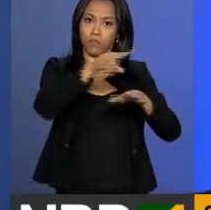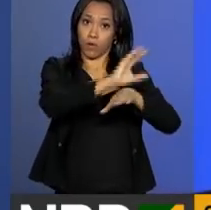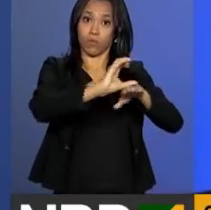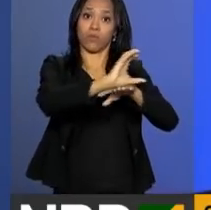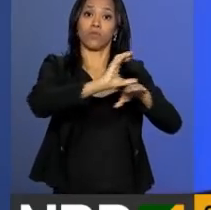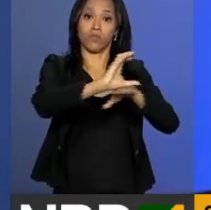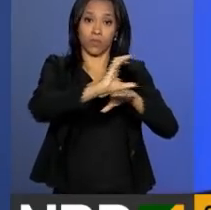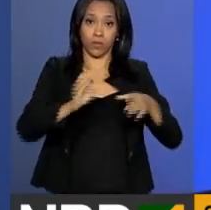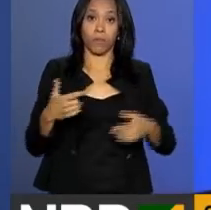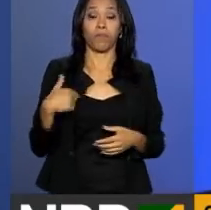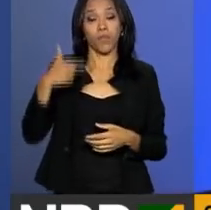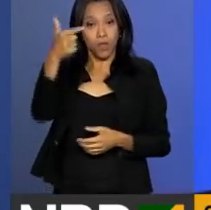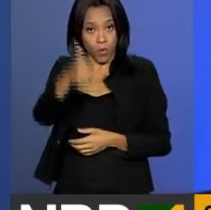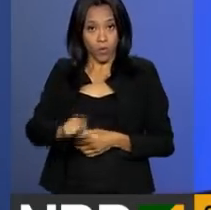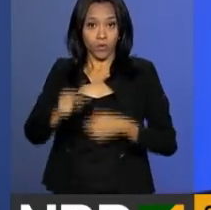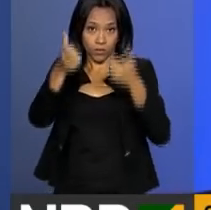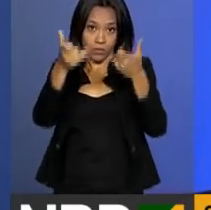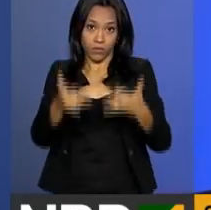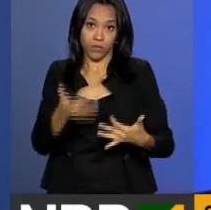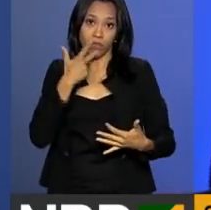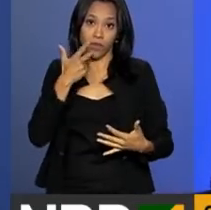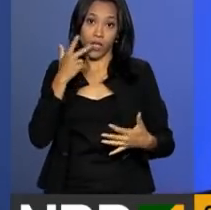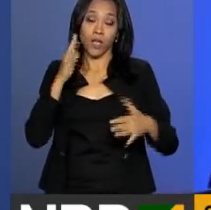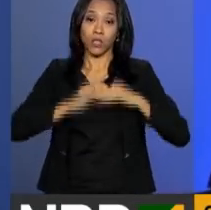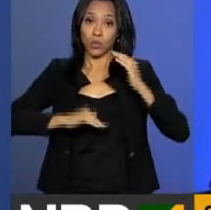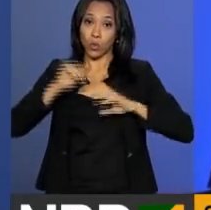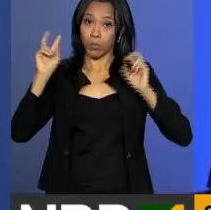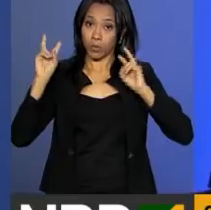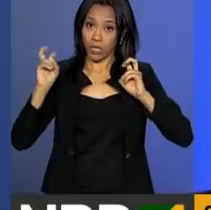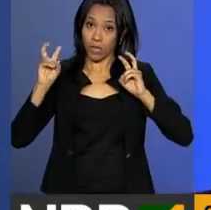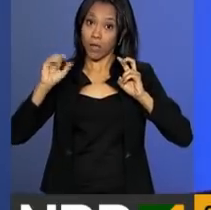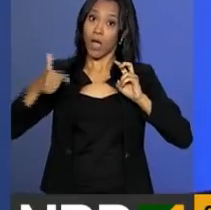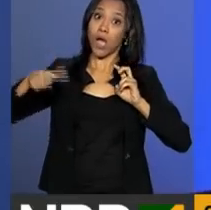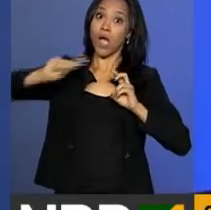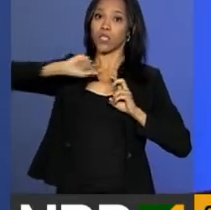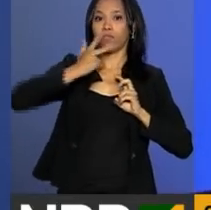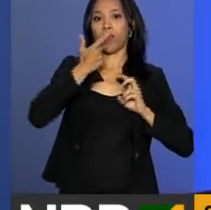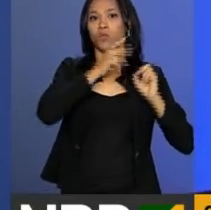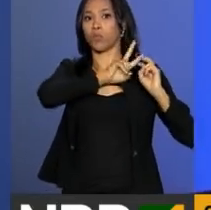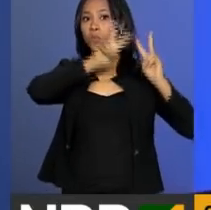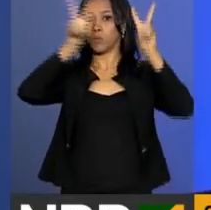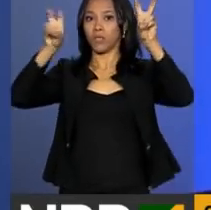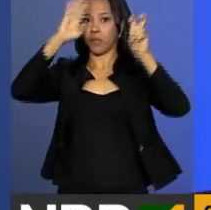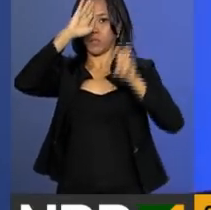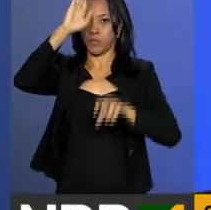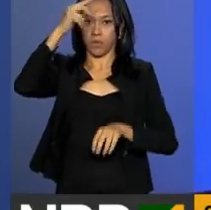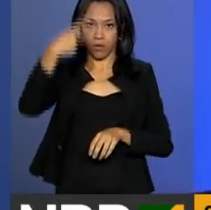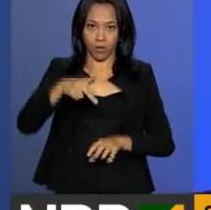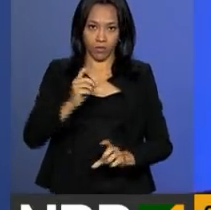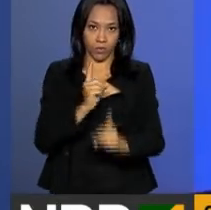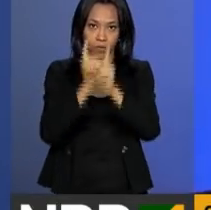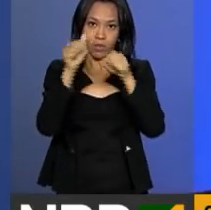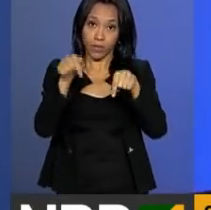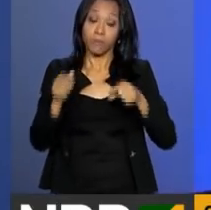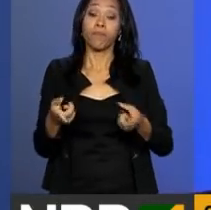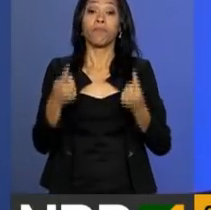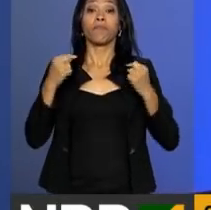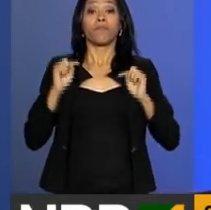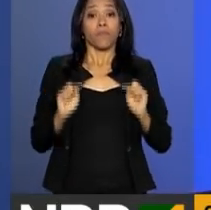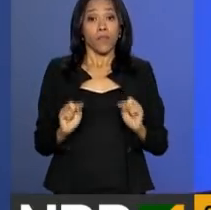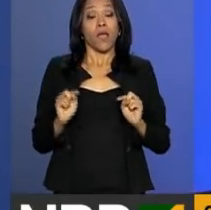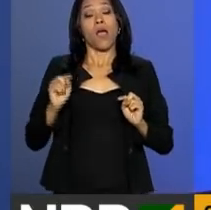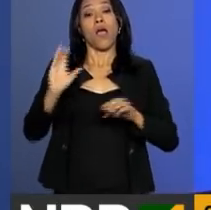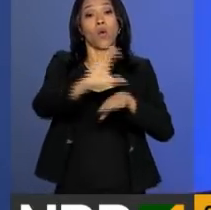fazer mais algumas considerações a respeito disso antes de entrar no tema propriamente dito não é mas veja aqui a constituição brasileira